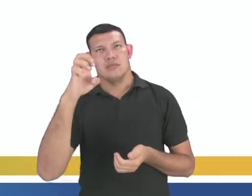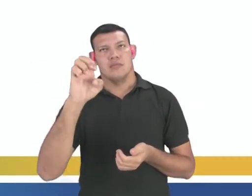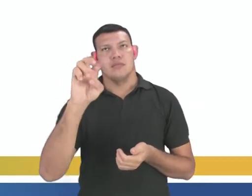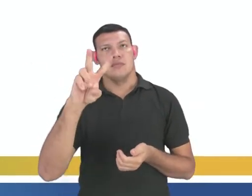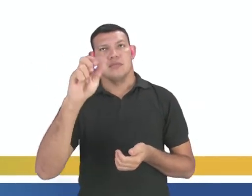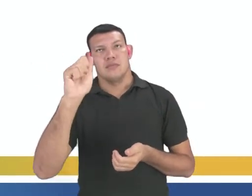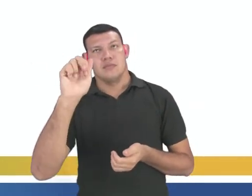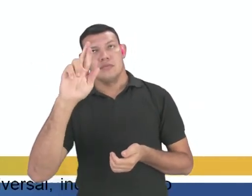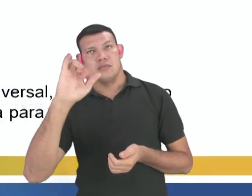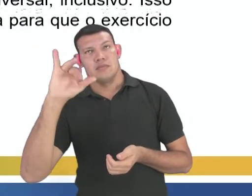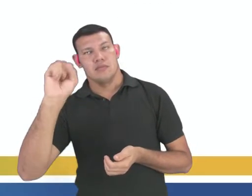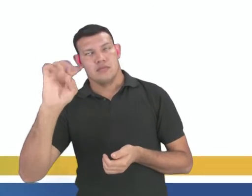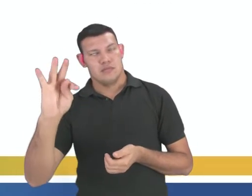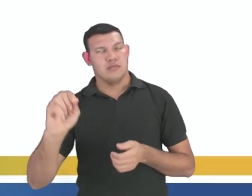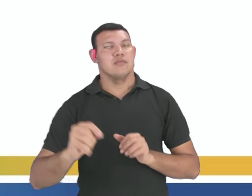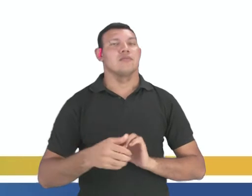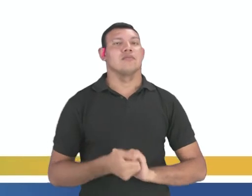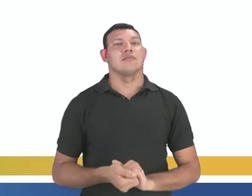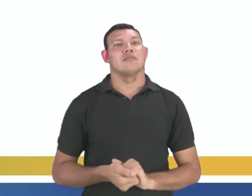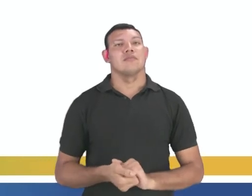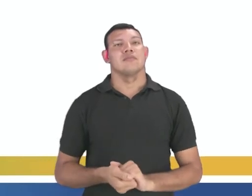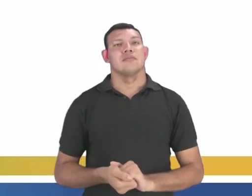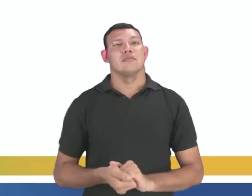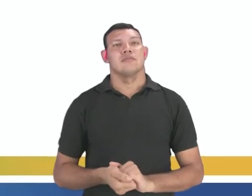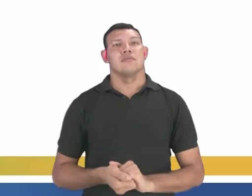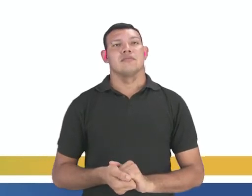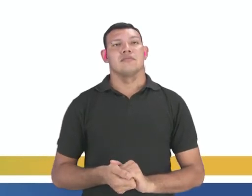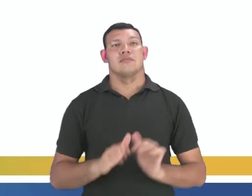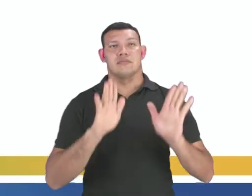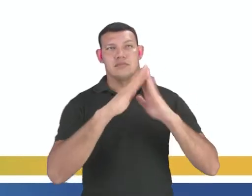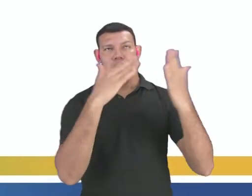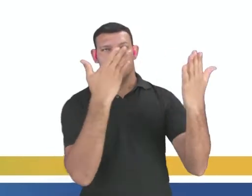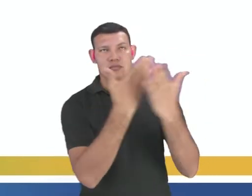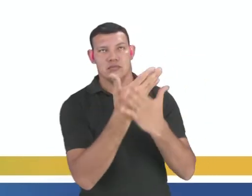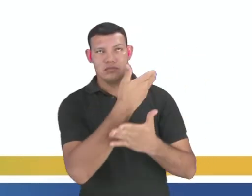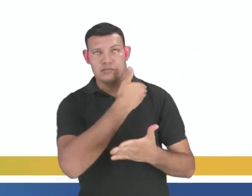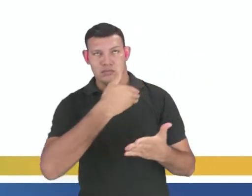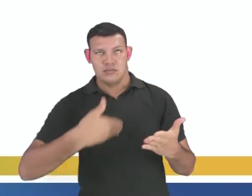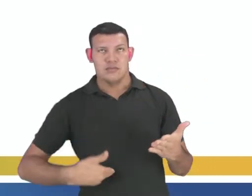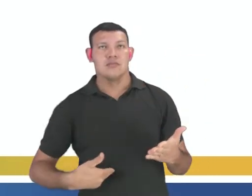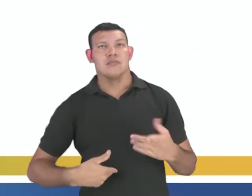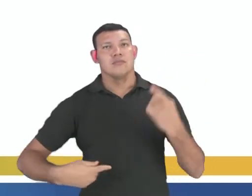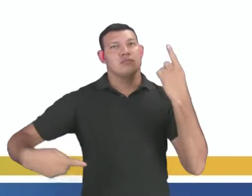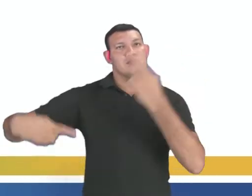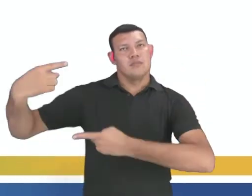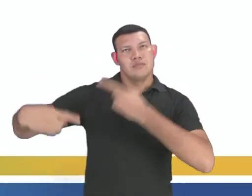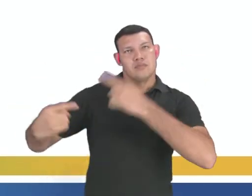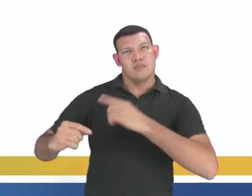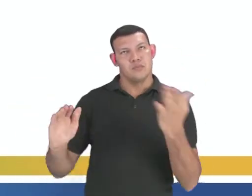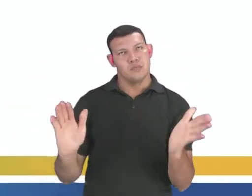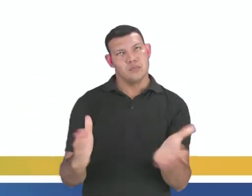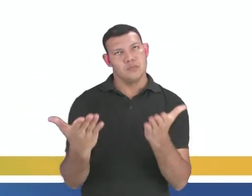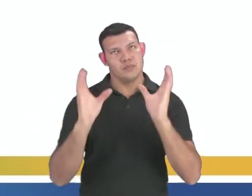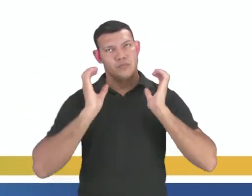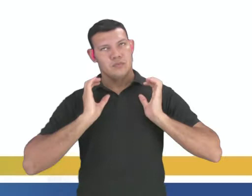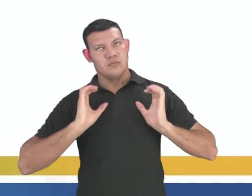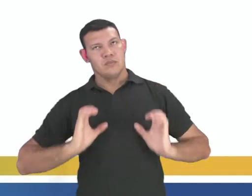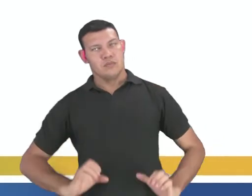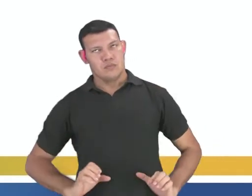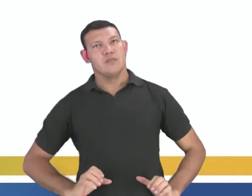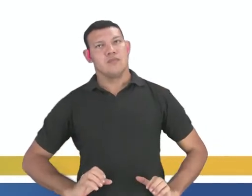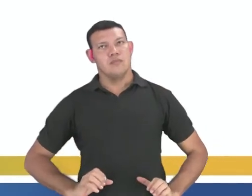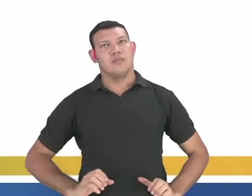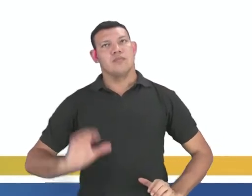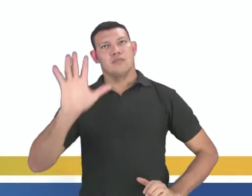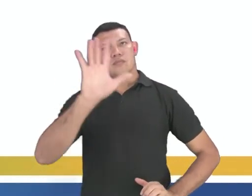opinião dentro desse artigo. Vamos lá. A escola pública é uma política de promoção da cidadania